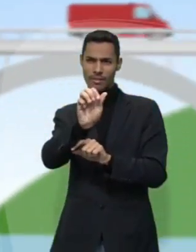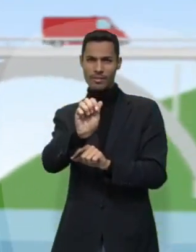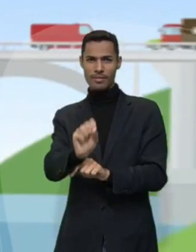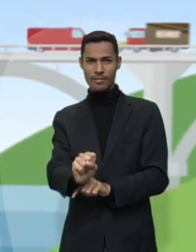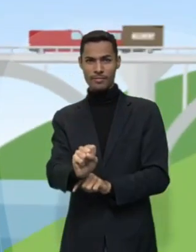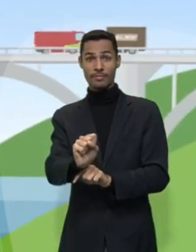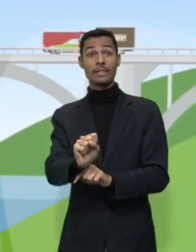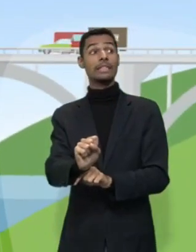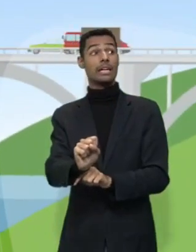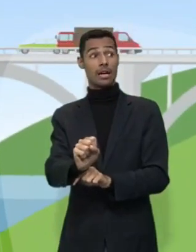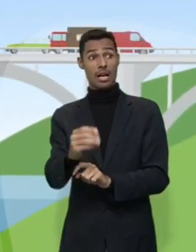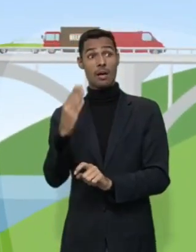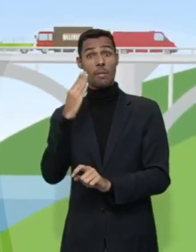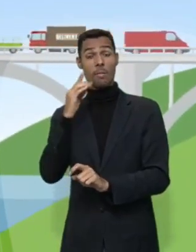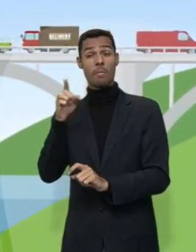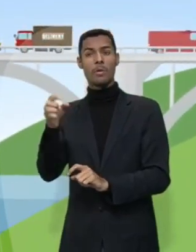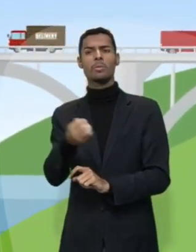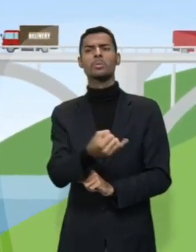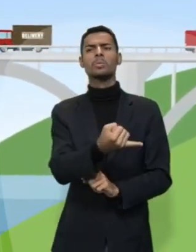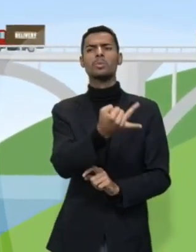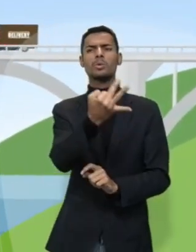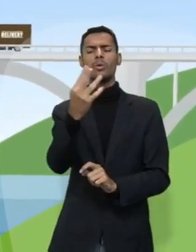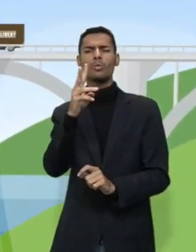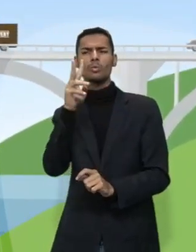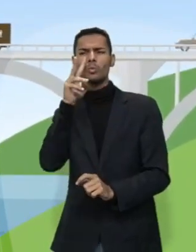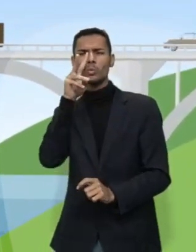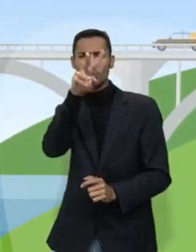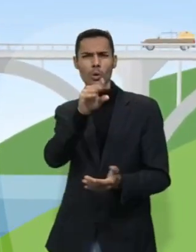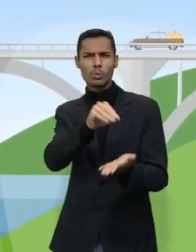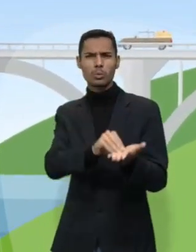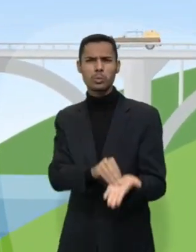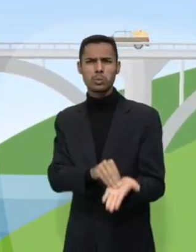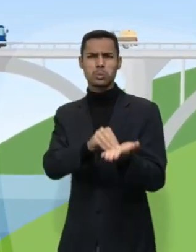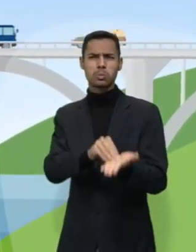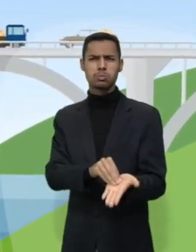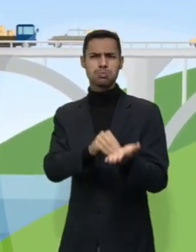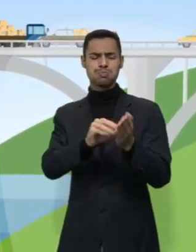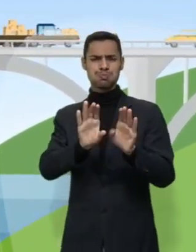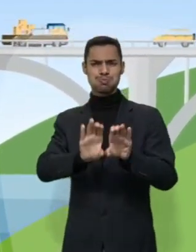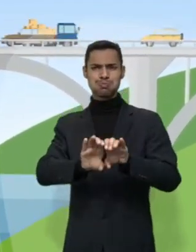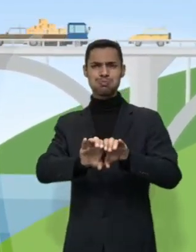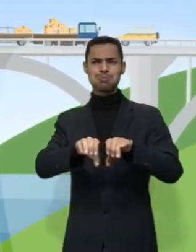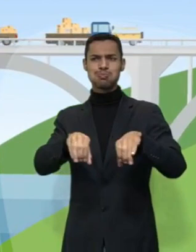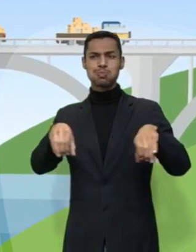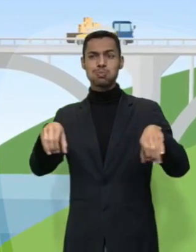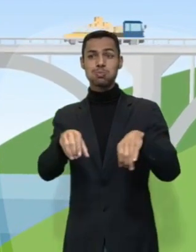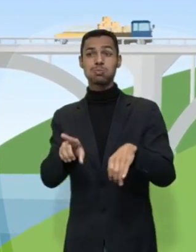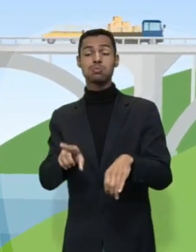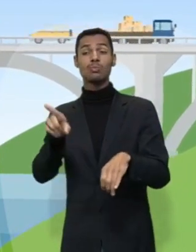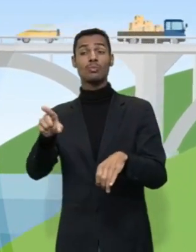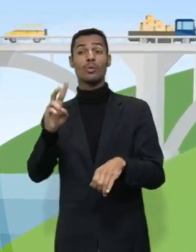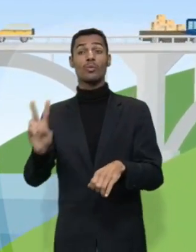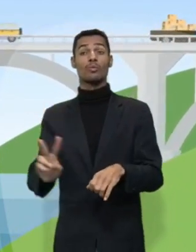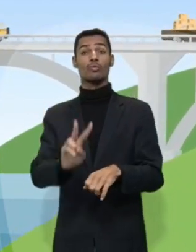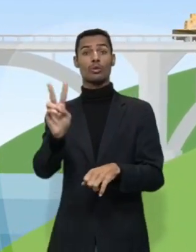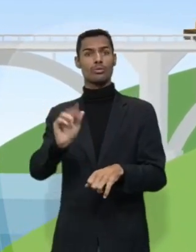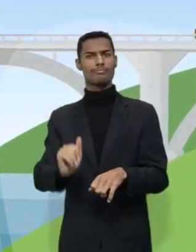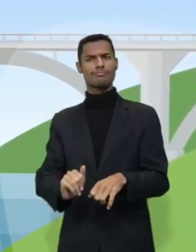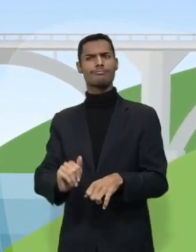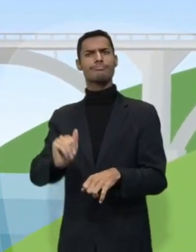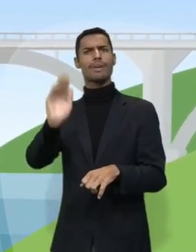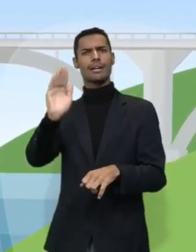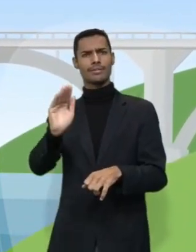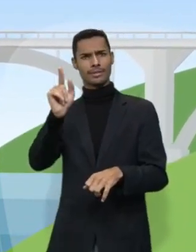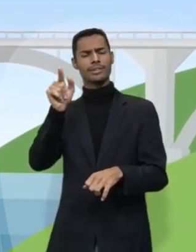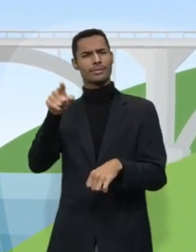Os valores limites dos esforços que agem sobre a estrutura da viga estão relacionados aos valores máximos e